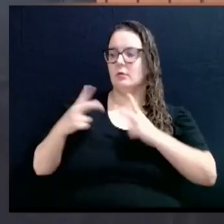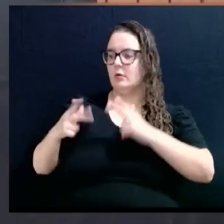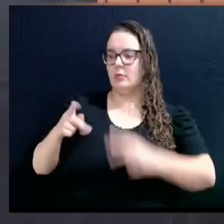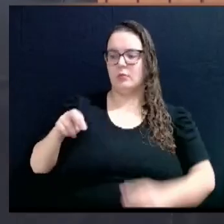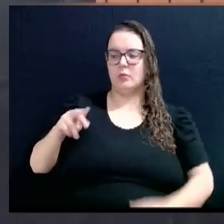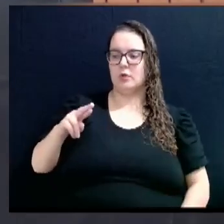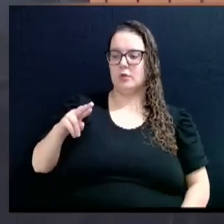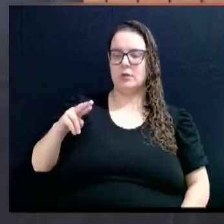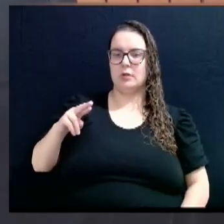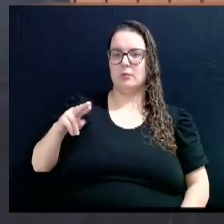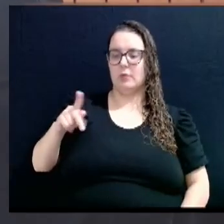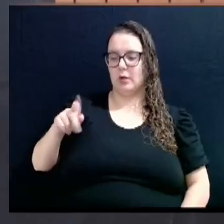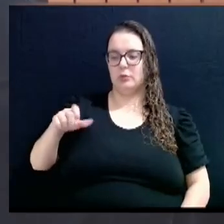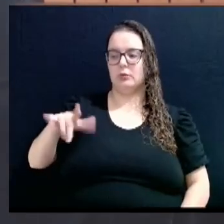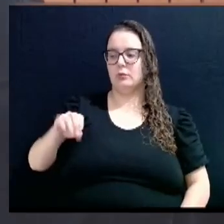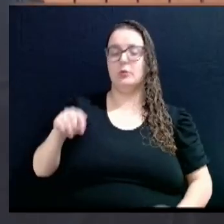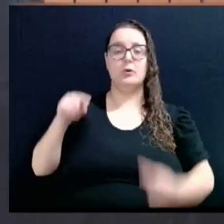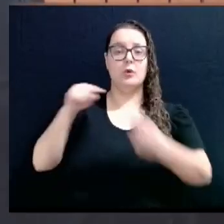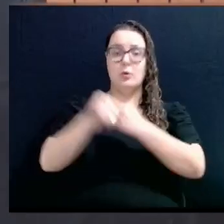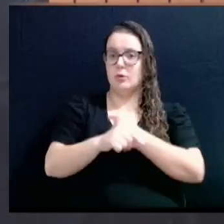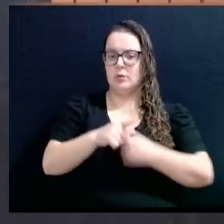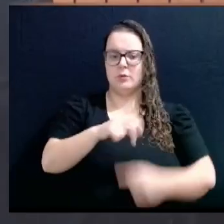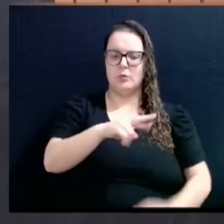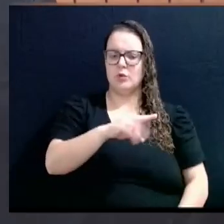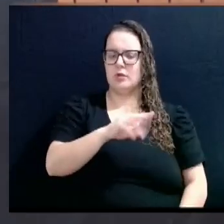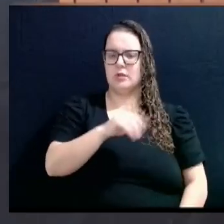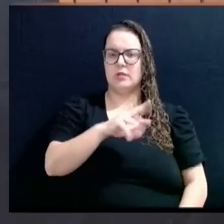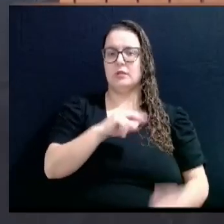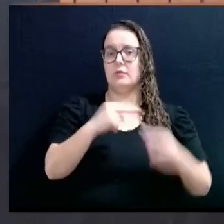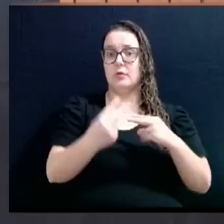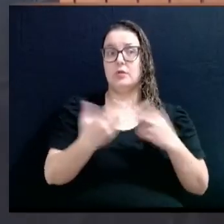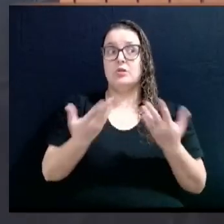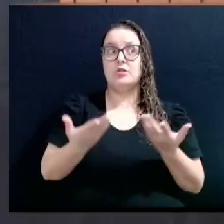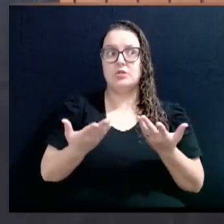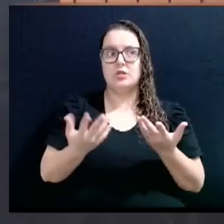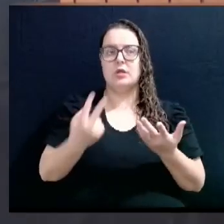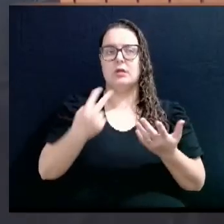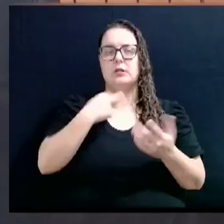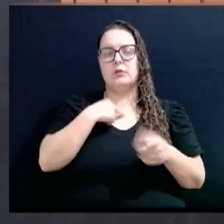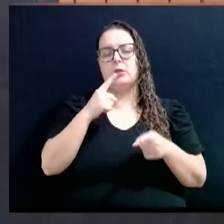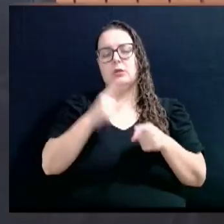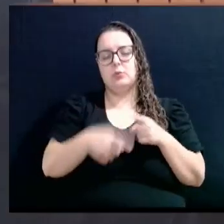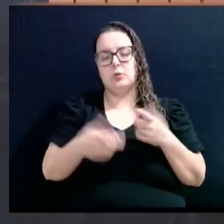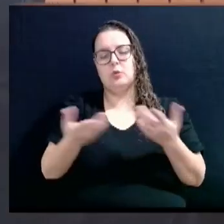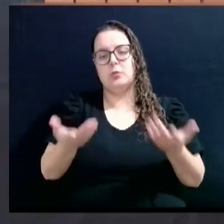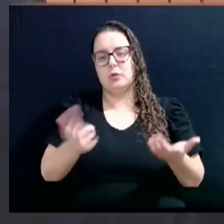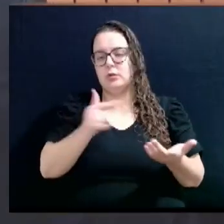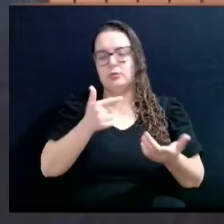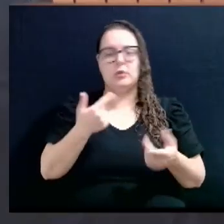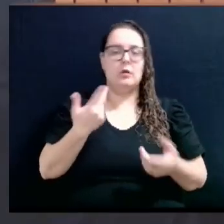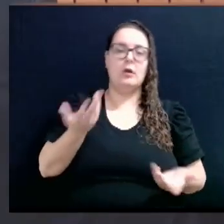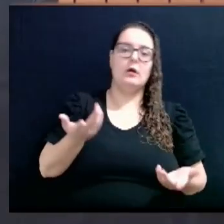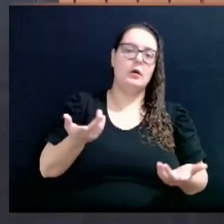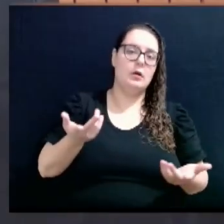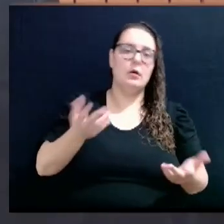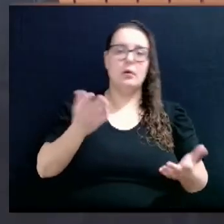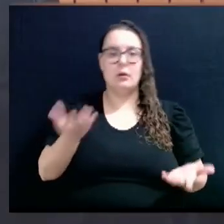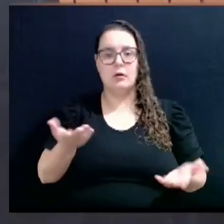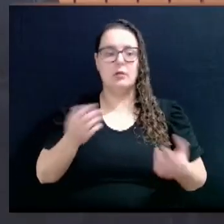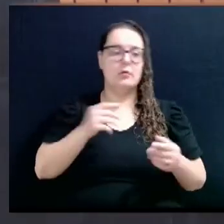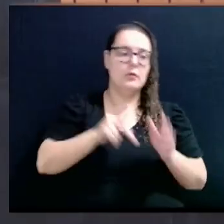sem dúvida. Só que já que a gente não pode proibir, não tem como a gente falar, olha, vamos fazer um projeto que